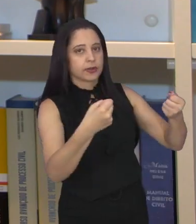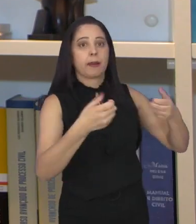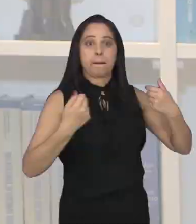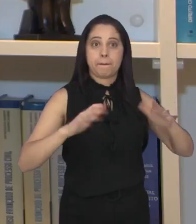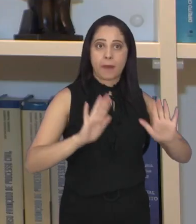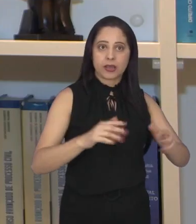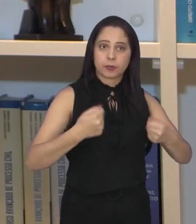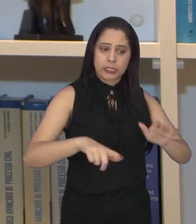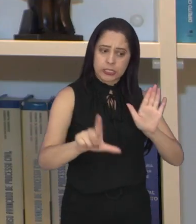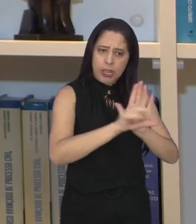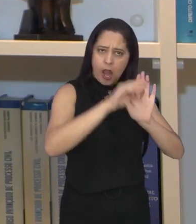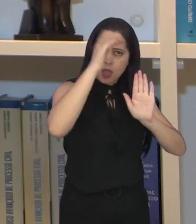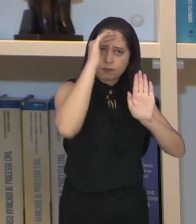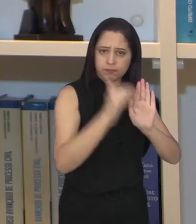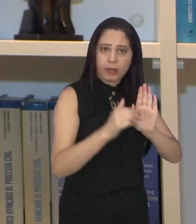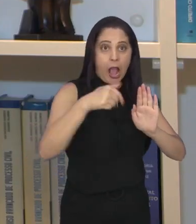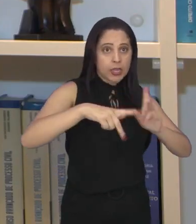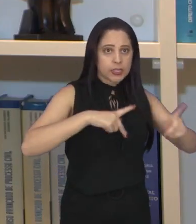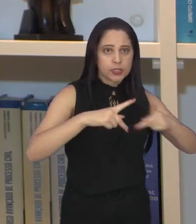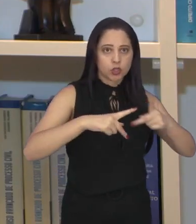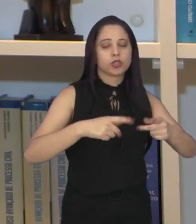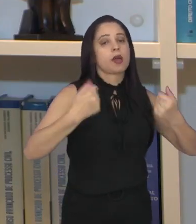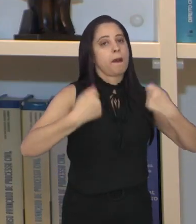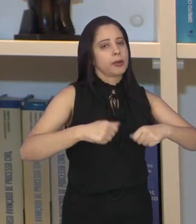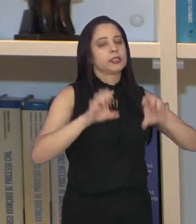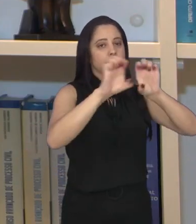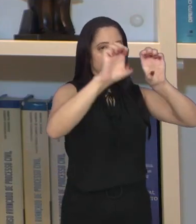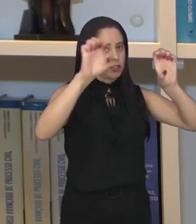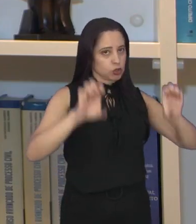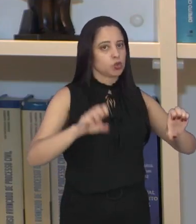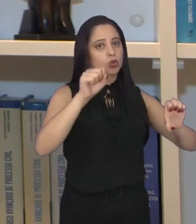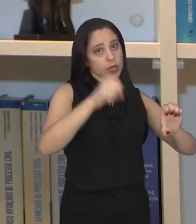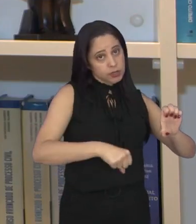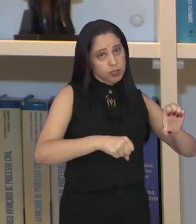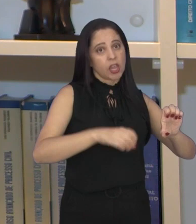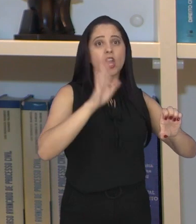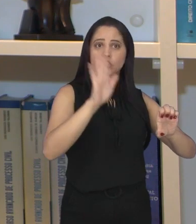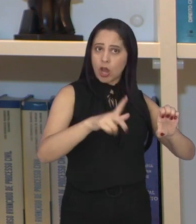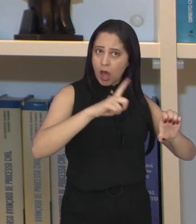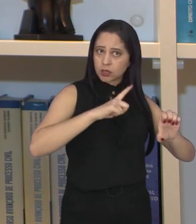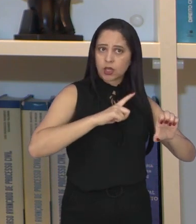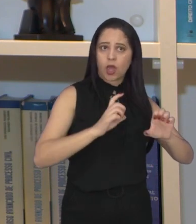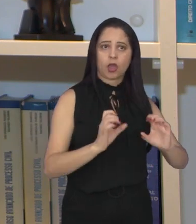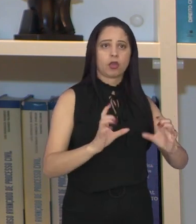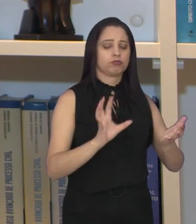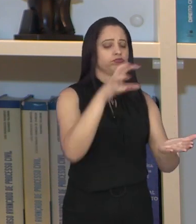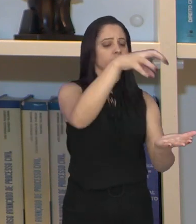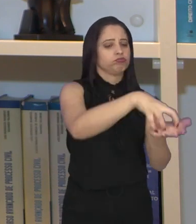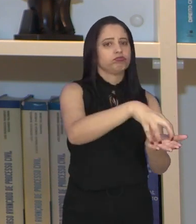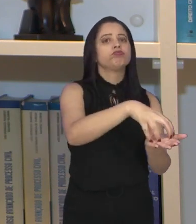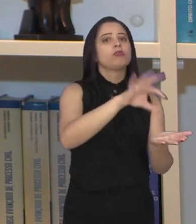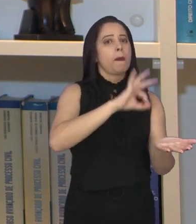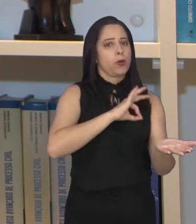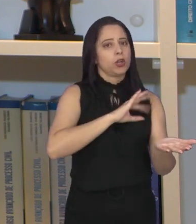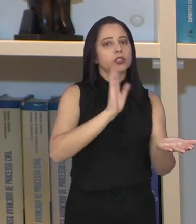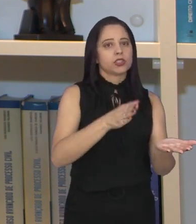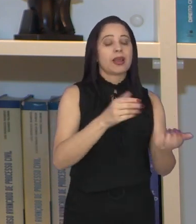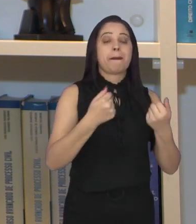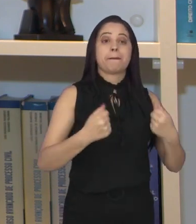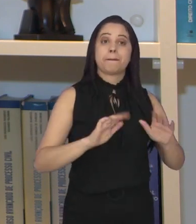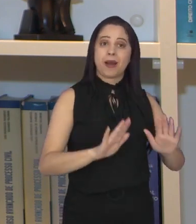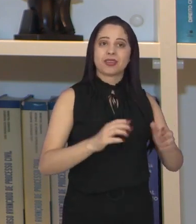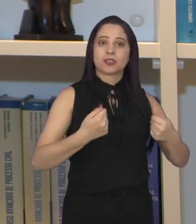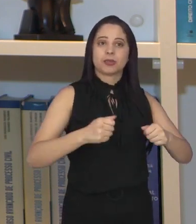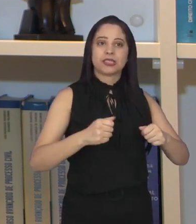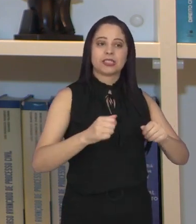da lei. Em São José, o que a gente necessita? É a estrutura, nós temos a delegacia especializada, mas nós temos